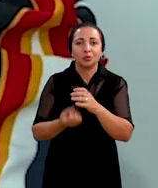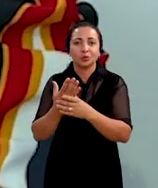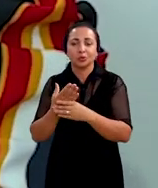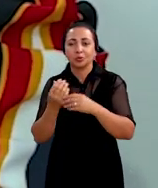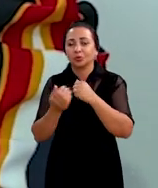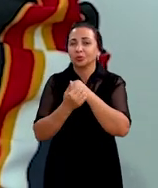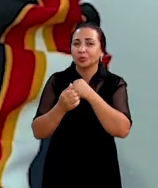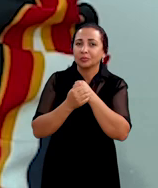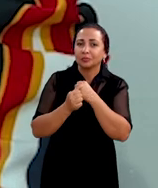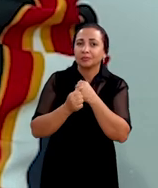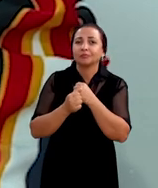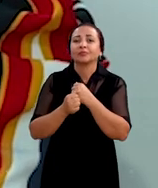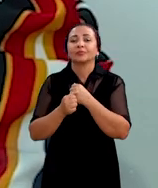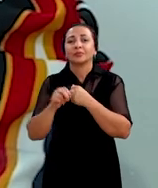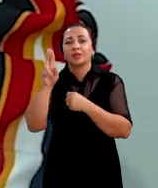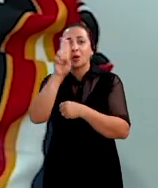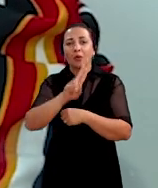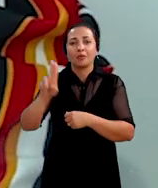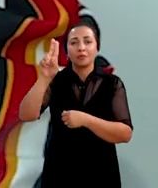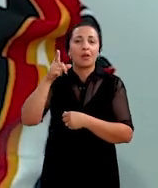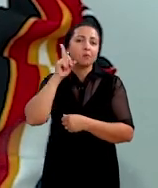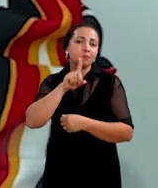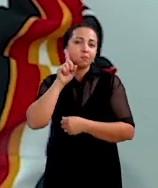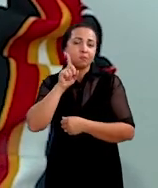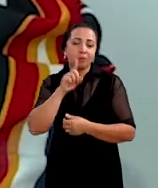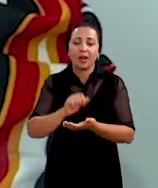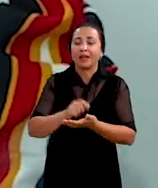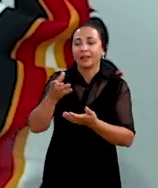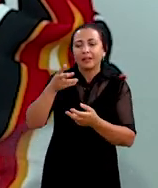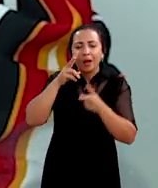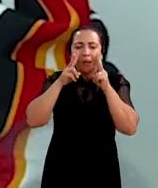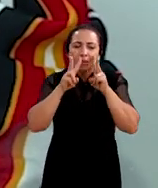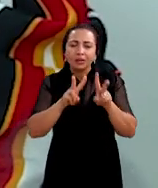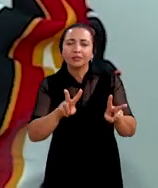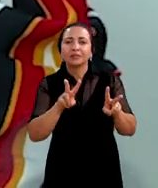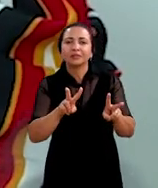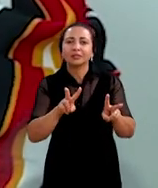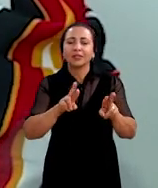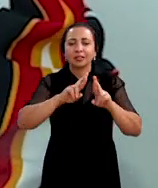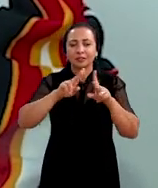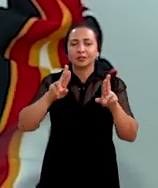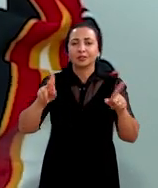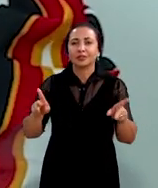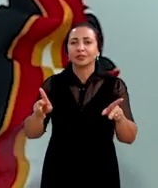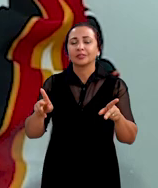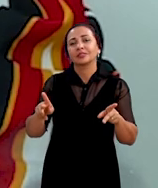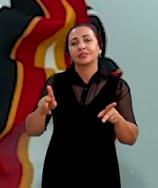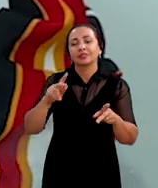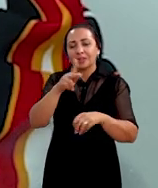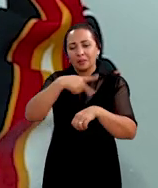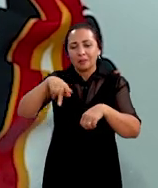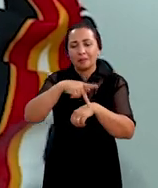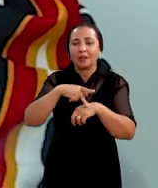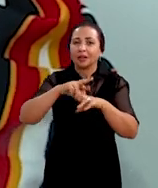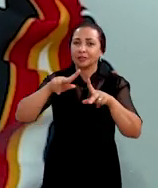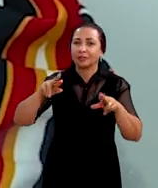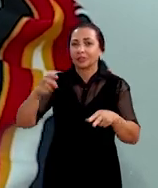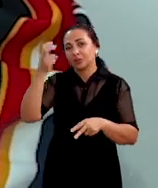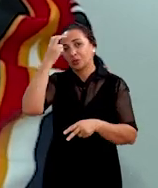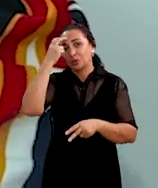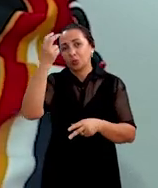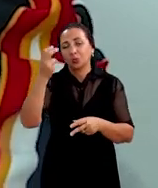um convite de uma professora da Universidade de Harvard, em que a gente queria observar nos diferentes países,